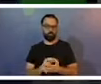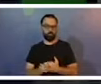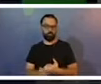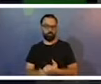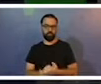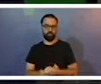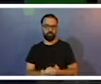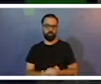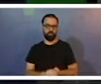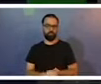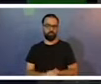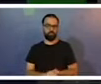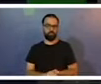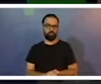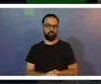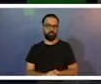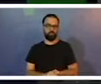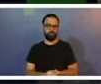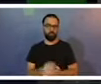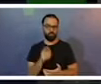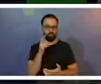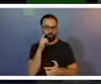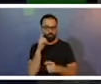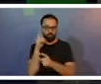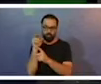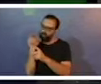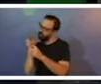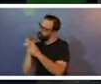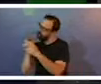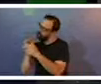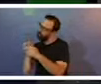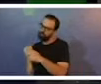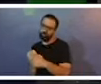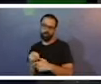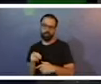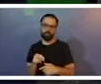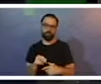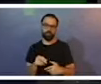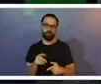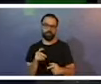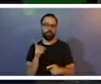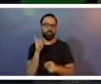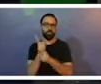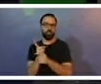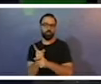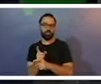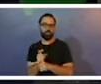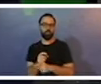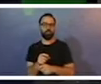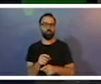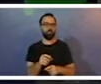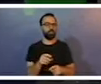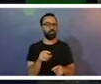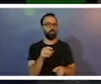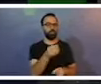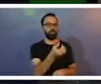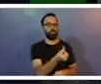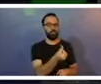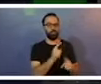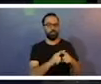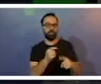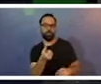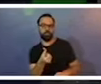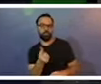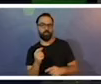Procurando aqui na coluna dos produtos o número 39. Olha só, eu tenho aqui 6 vezes 6